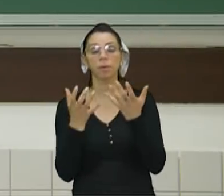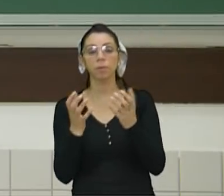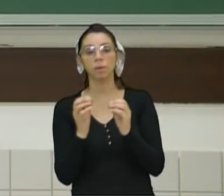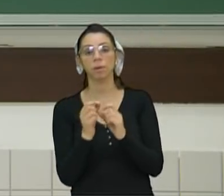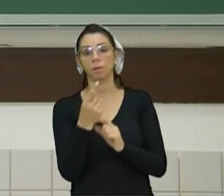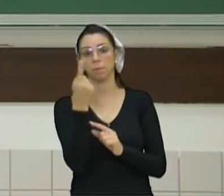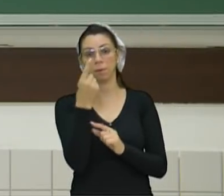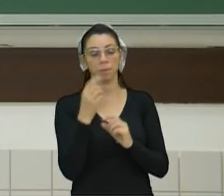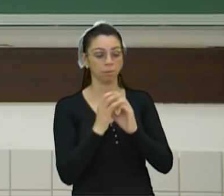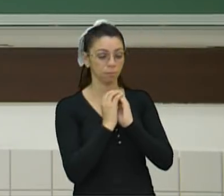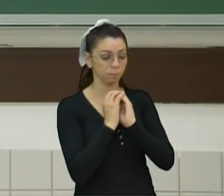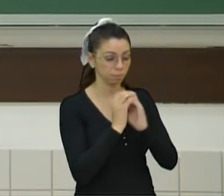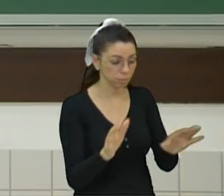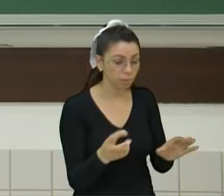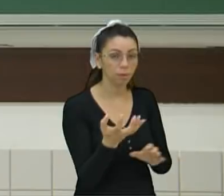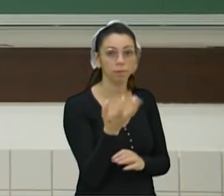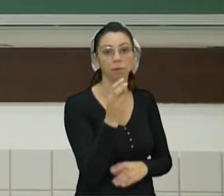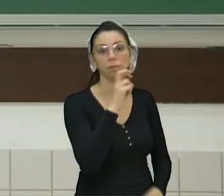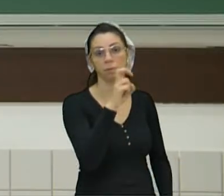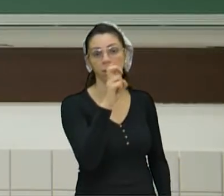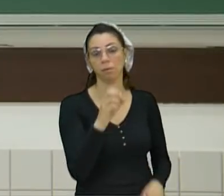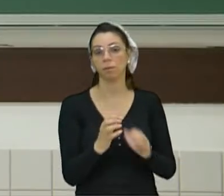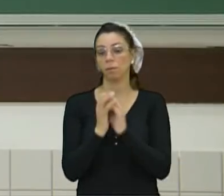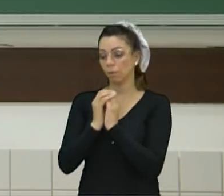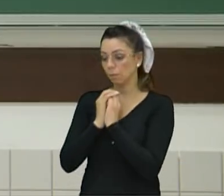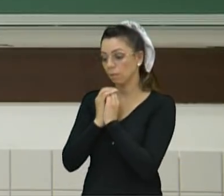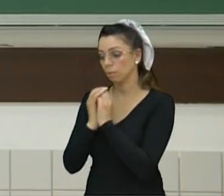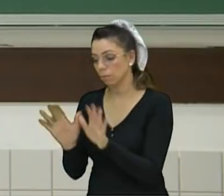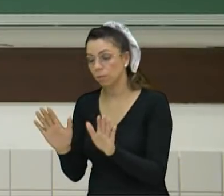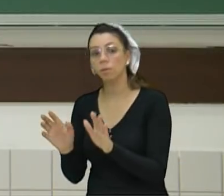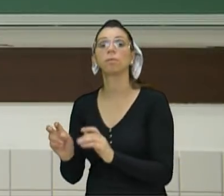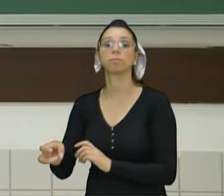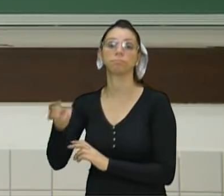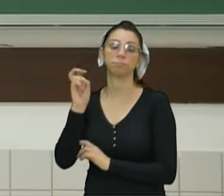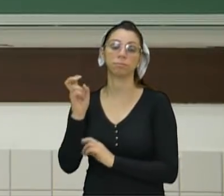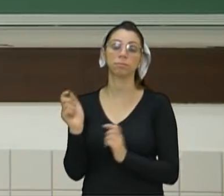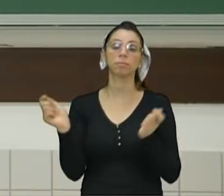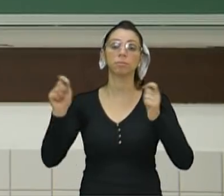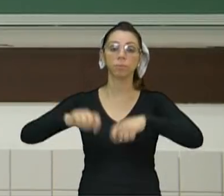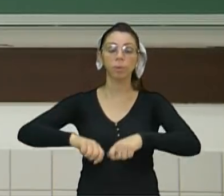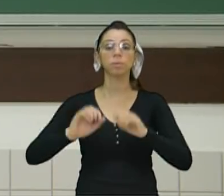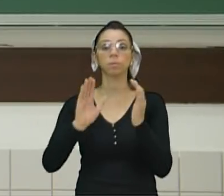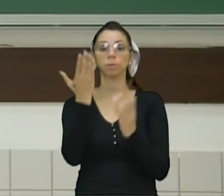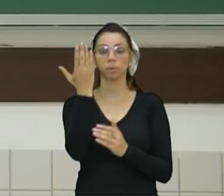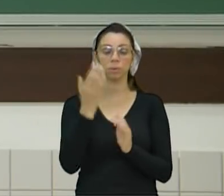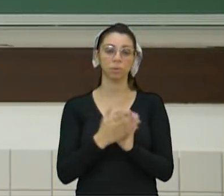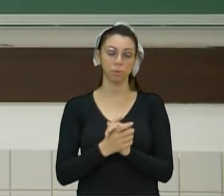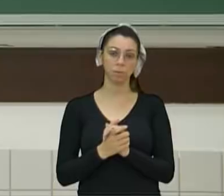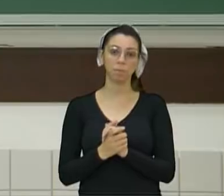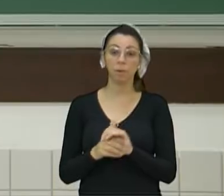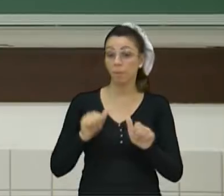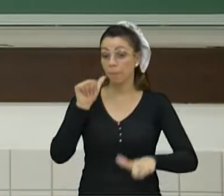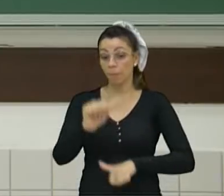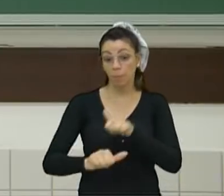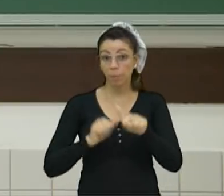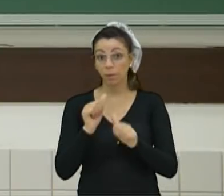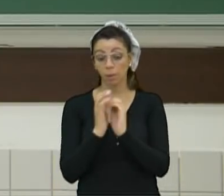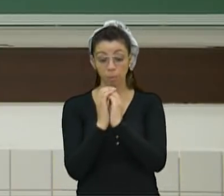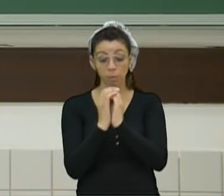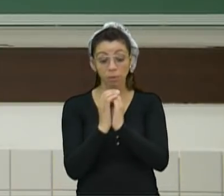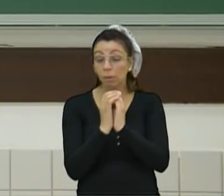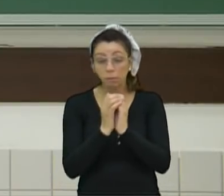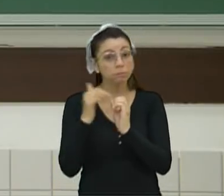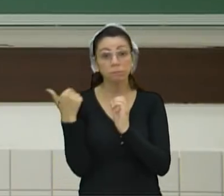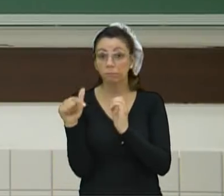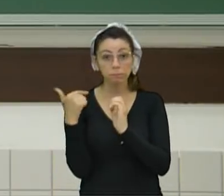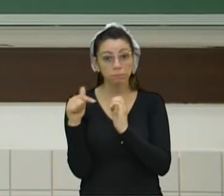Então, depois joguei novamente, saiu o número 5. Então, essa era a probabilidade que eu queria saber, mas eu não alterei o dado. Né? Então,